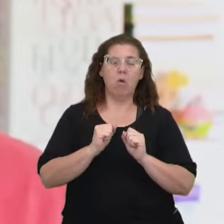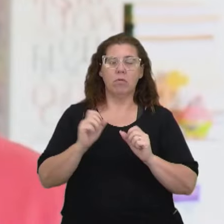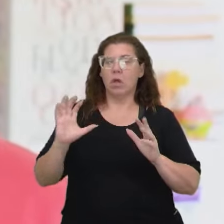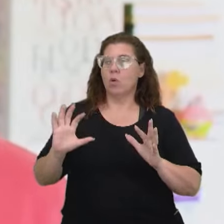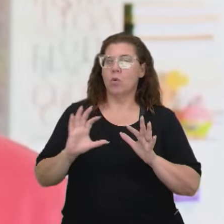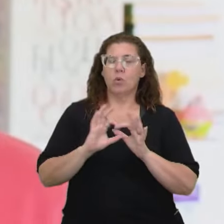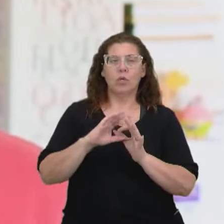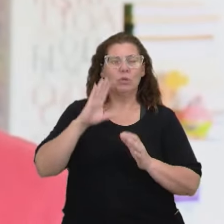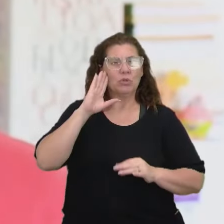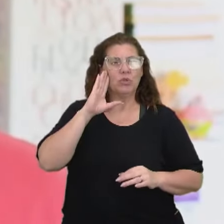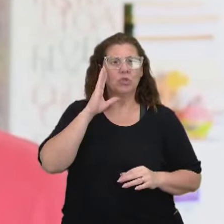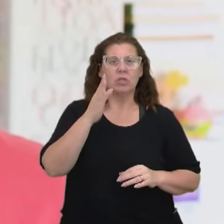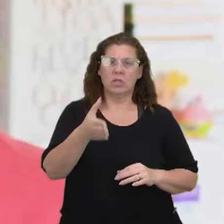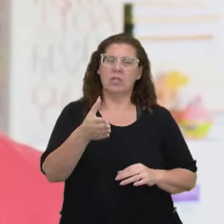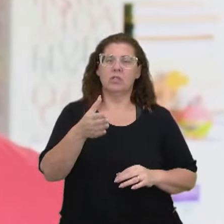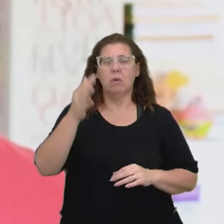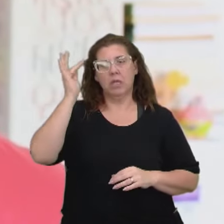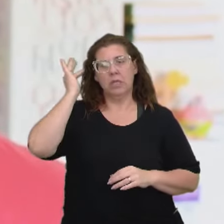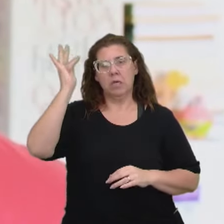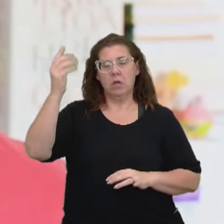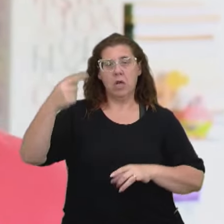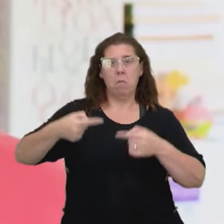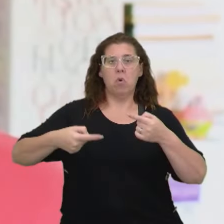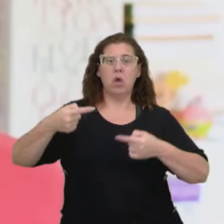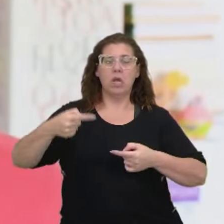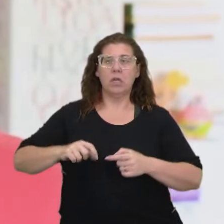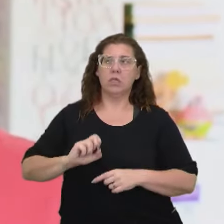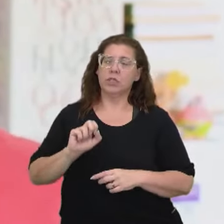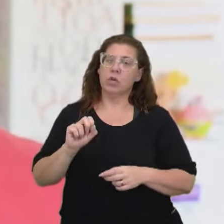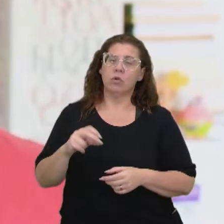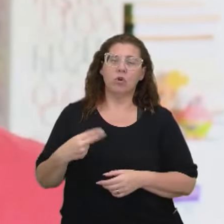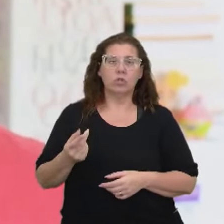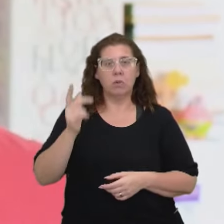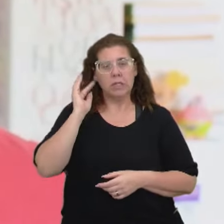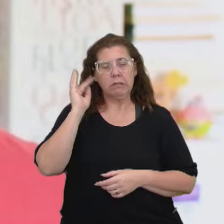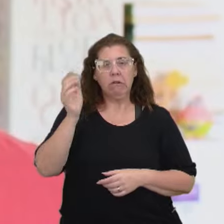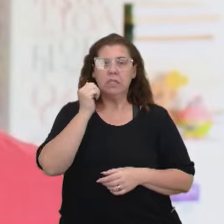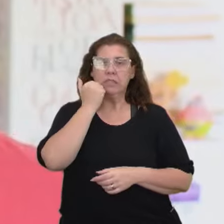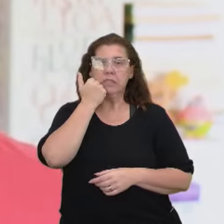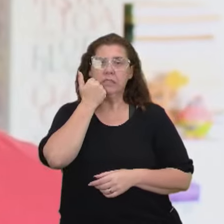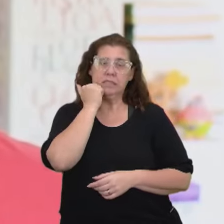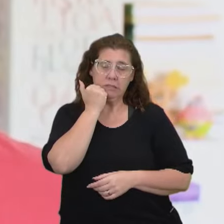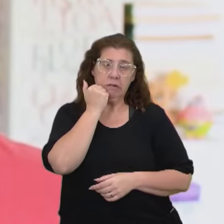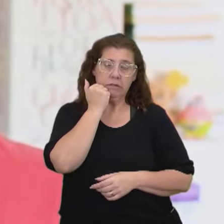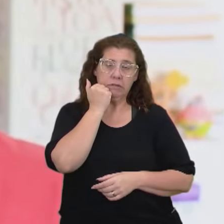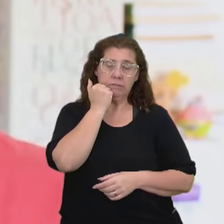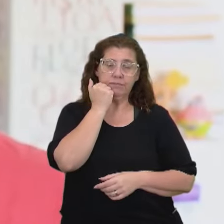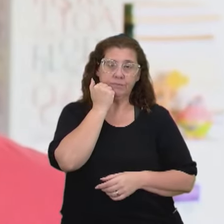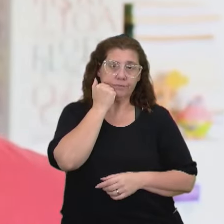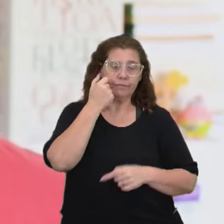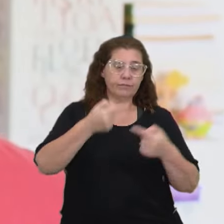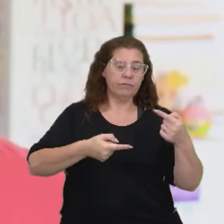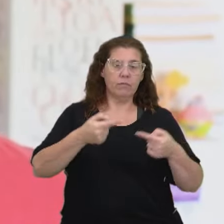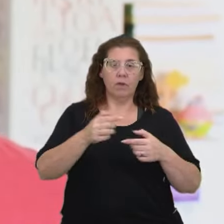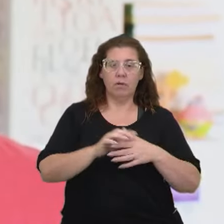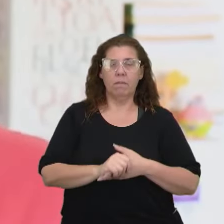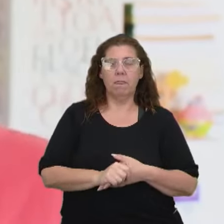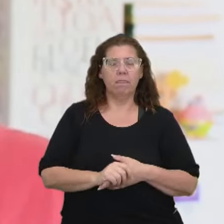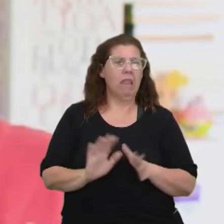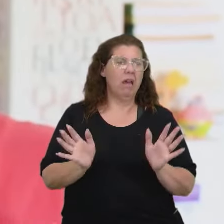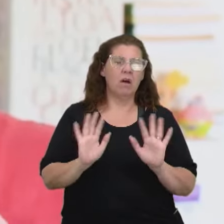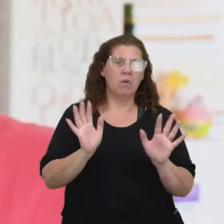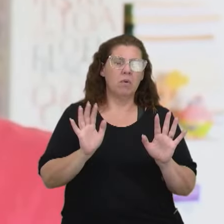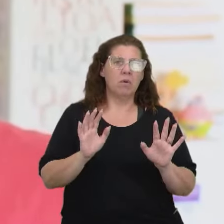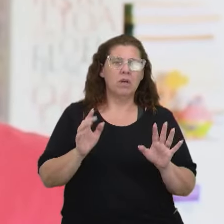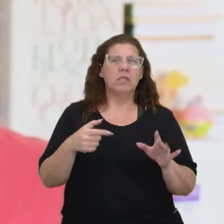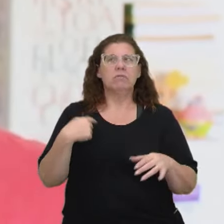relacionado diretamente a uma teoria política ou de uma teoria da ciência política, uma teoria com um T maiúsculo. Não, o que